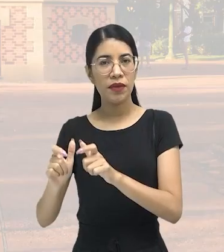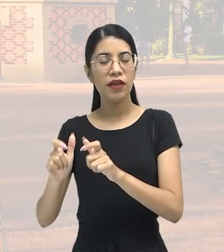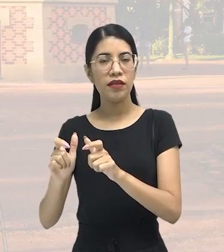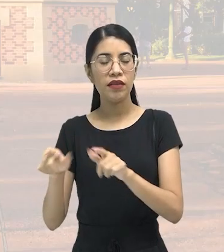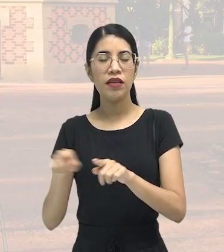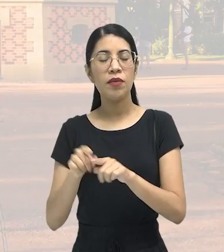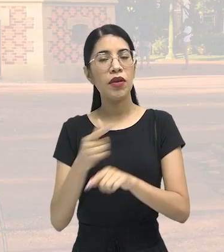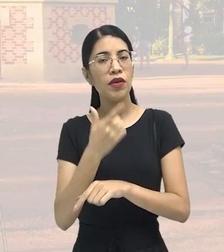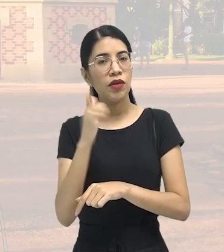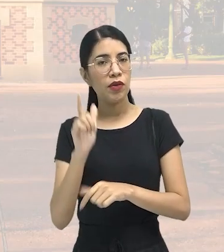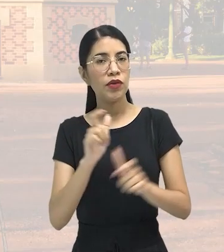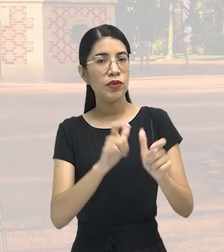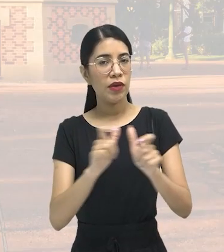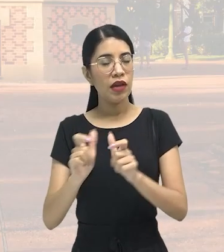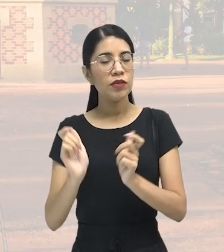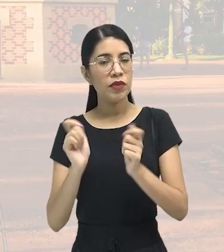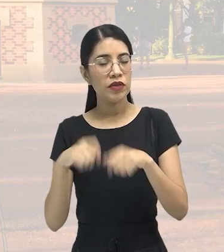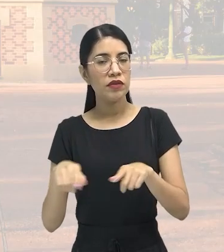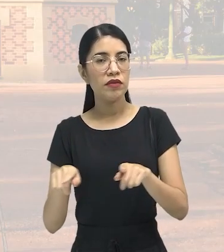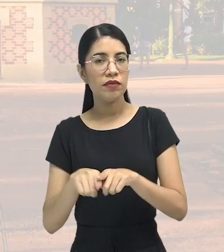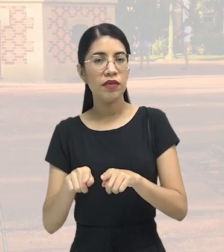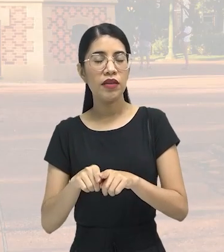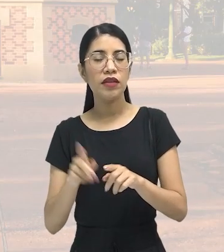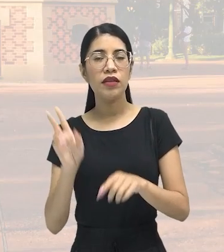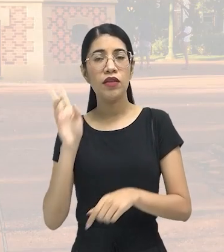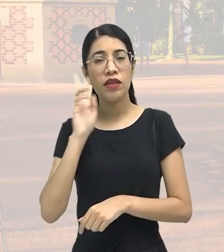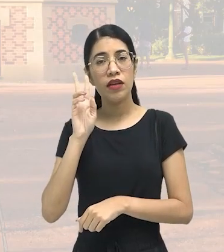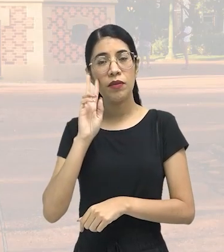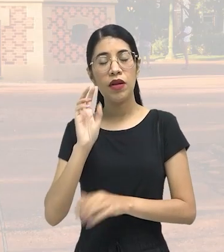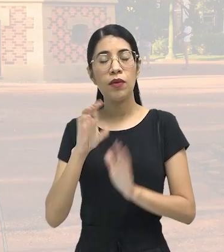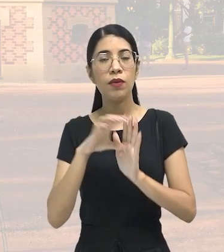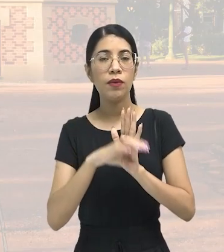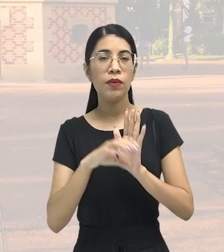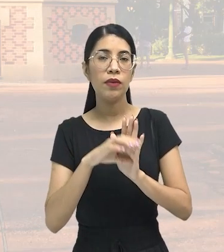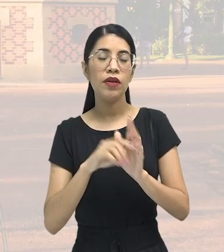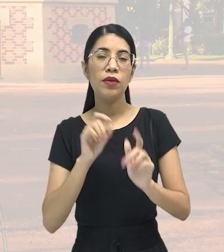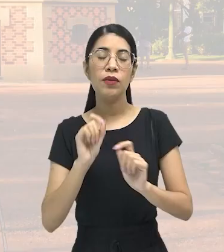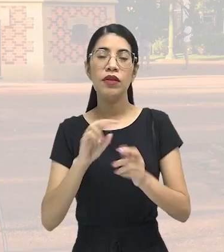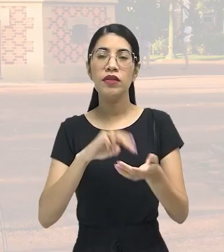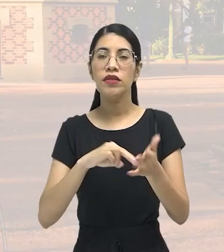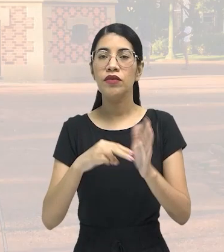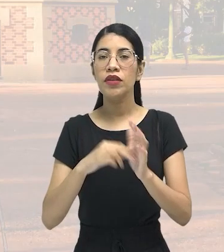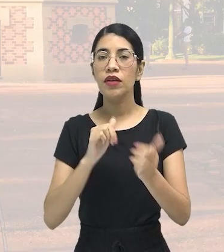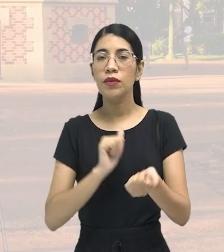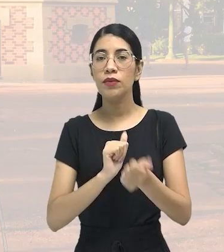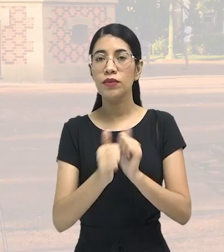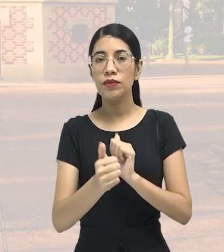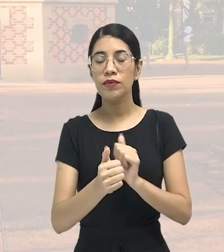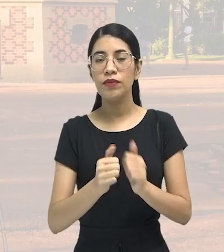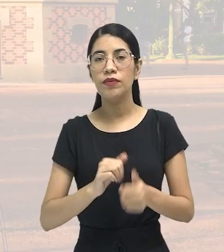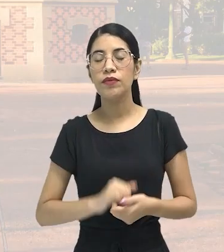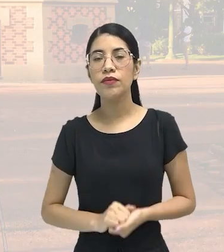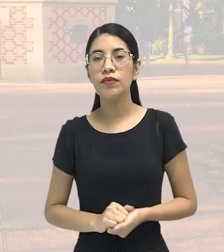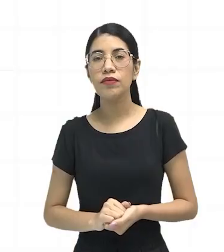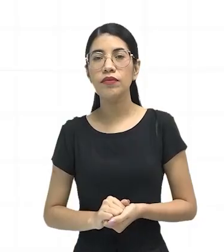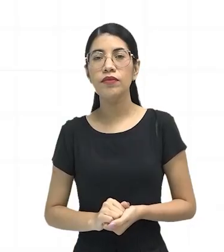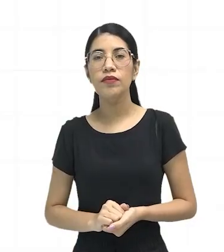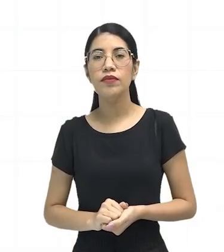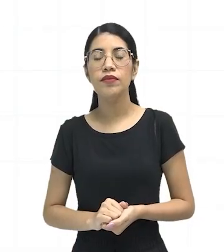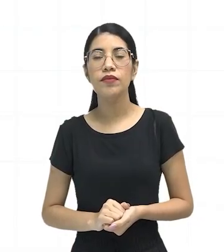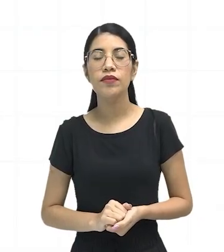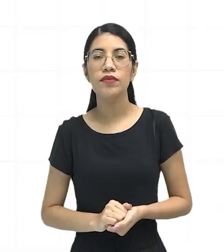outros ambientes também. Então vamos relembrar aí um pouquinho do conceito do que seria o esporte? Muito bem, vamos